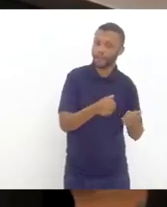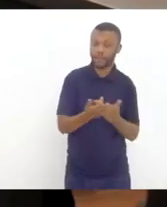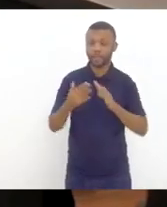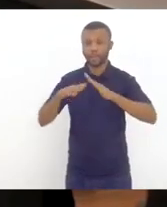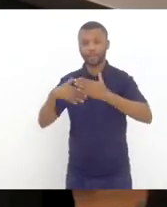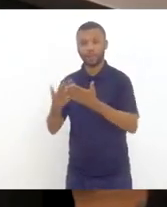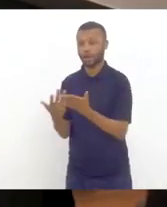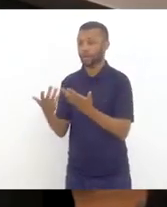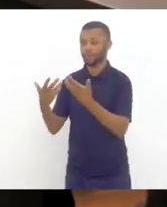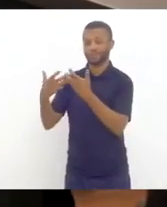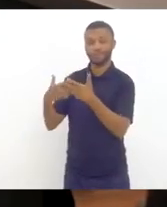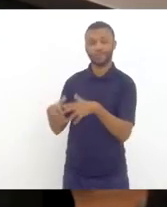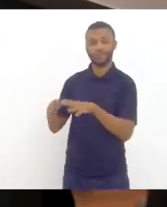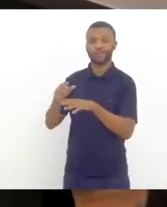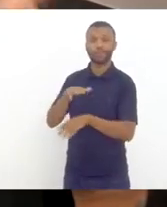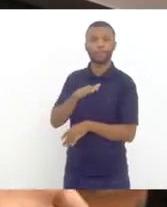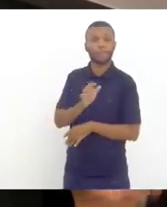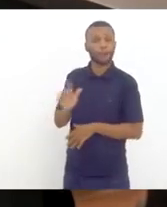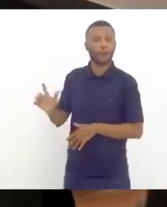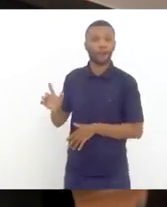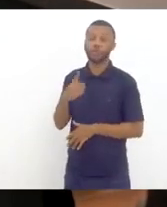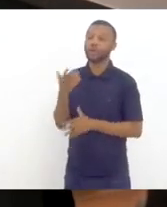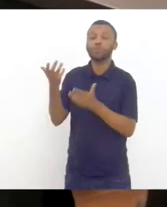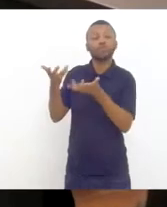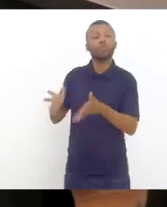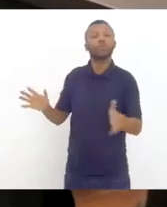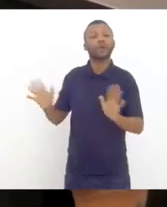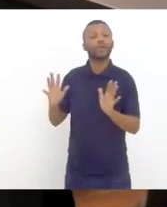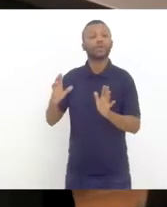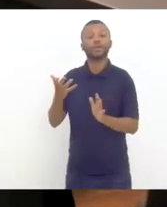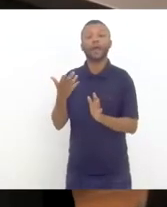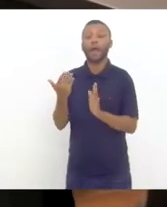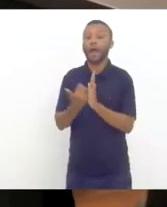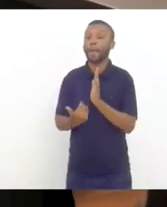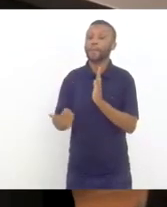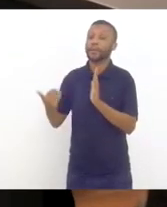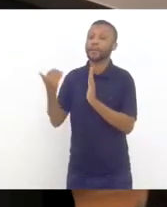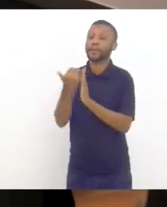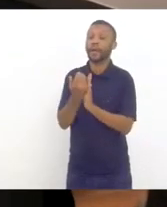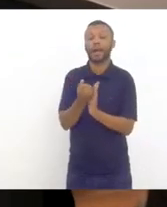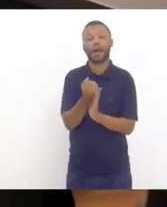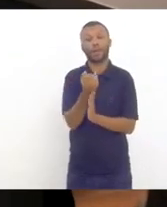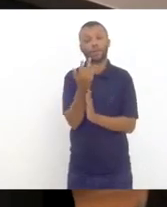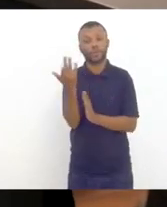gente não quer isso. A gente quer aumentar a quantidade, a proporção de alunos que